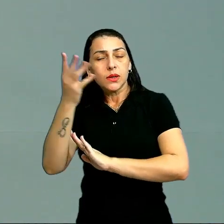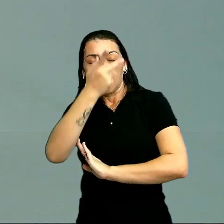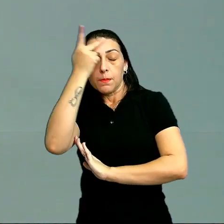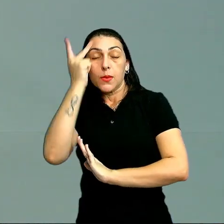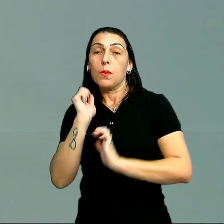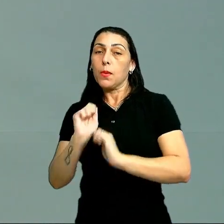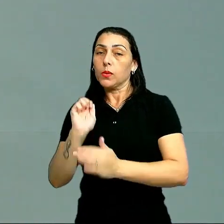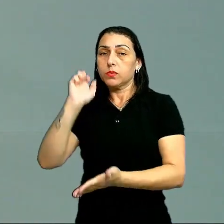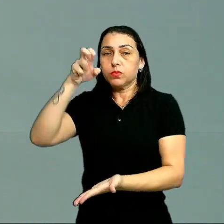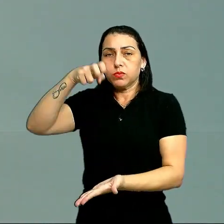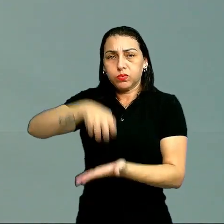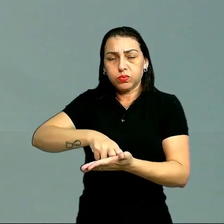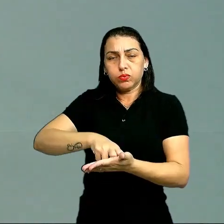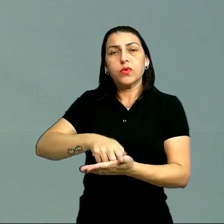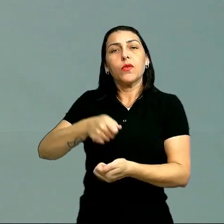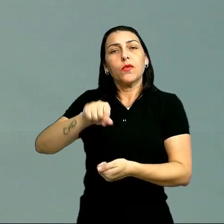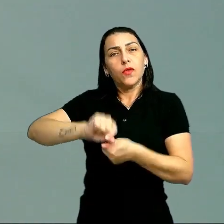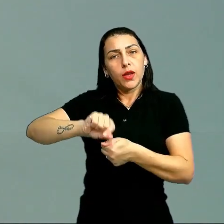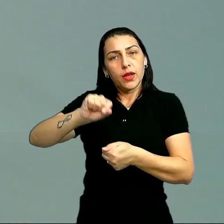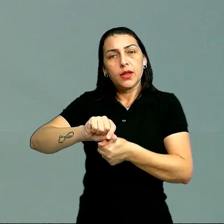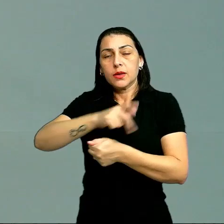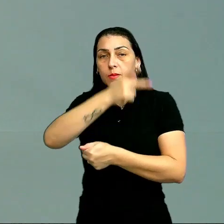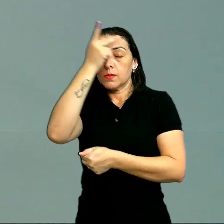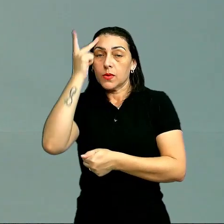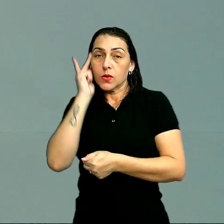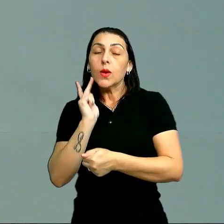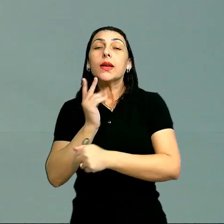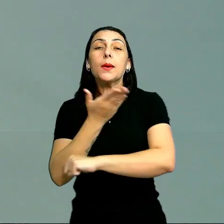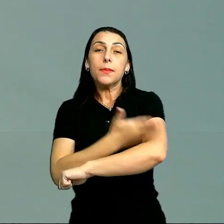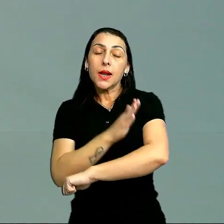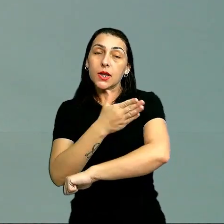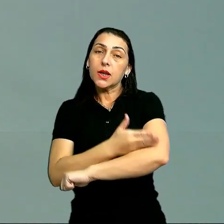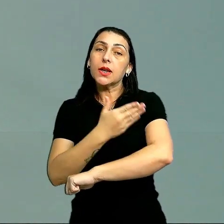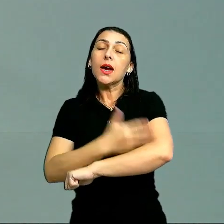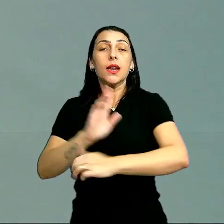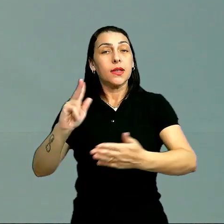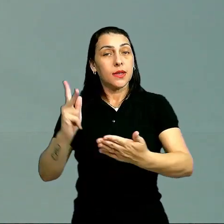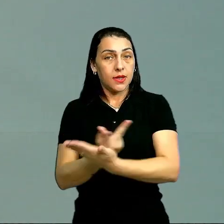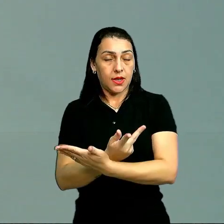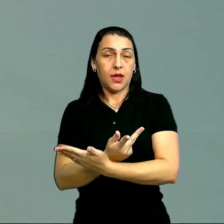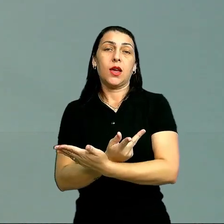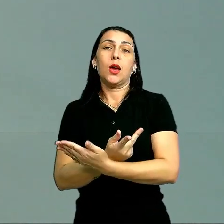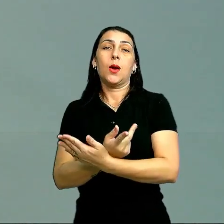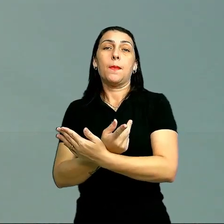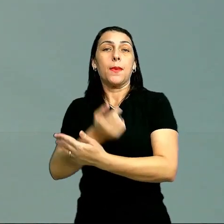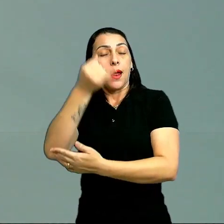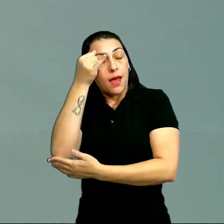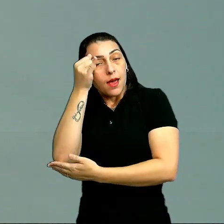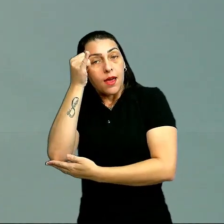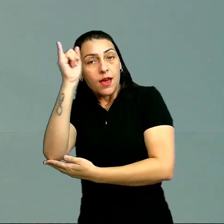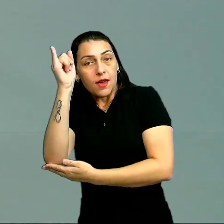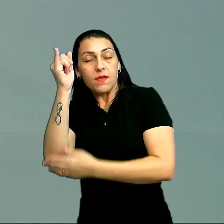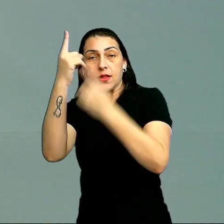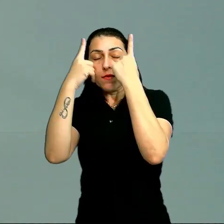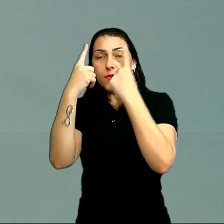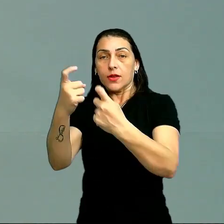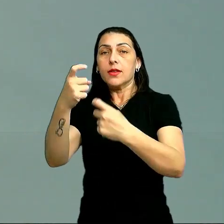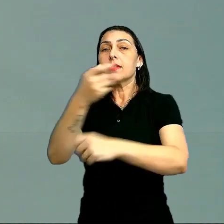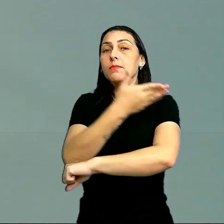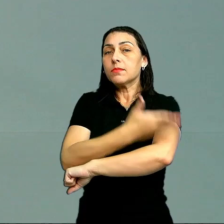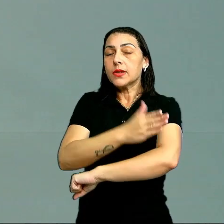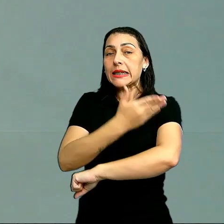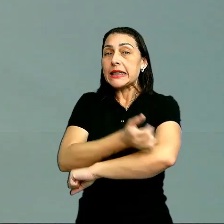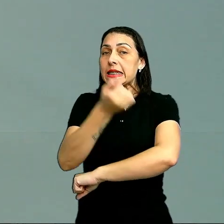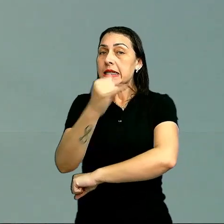uma pena seja aplicada a essas pessoas que praticaram esse ato para coibir violentamente esse tipo de prática. Se eu